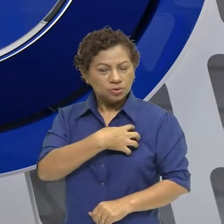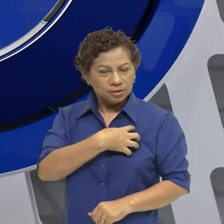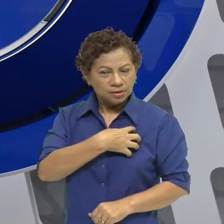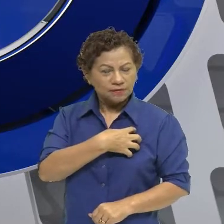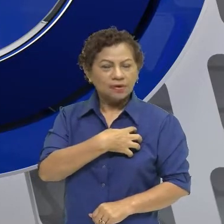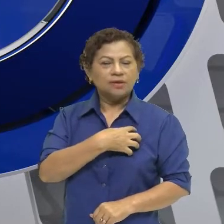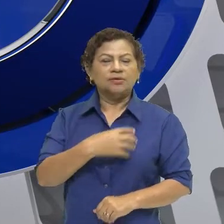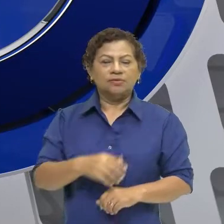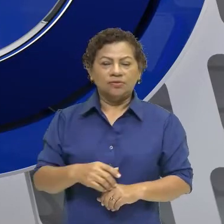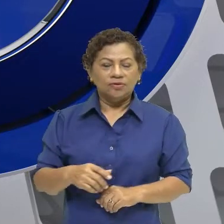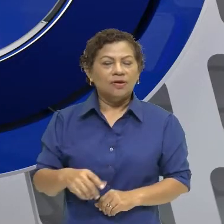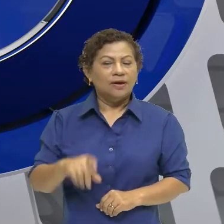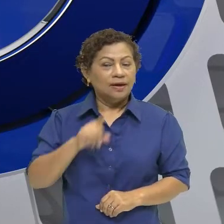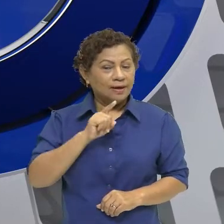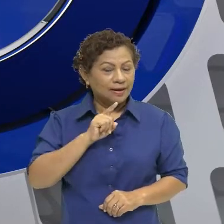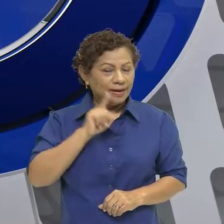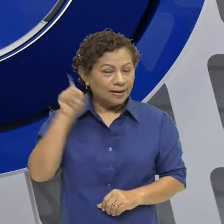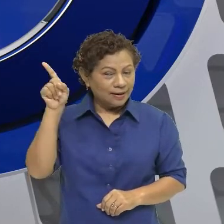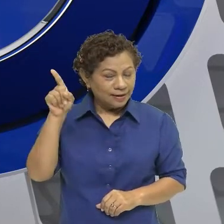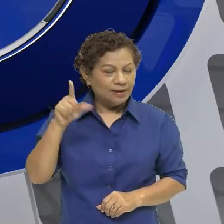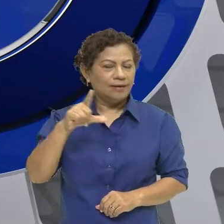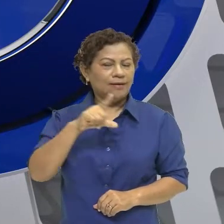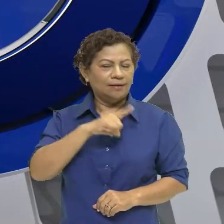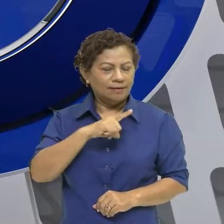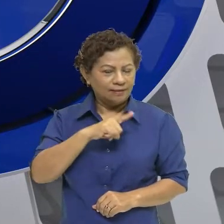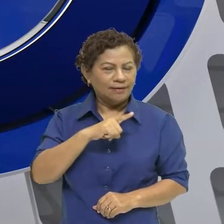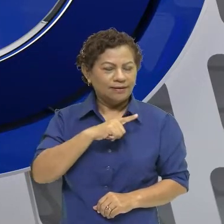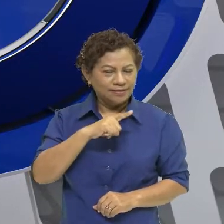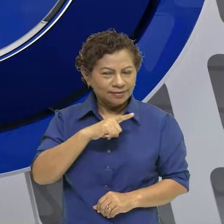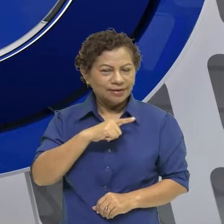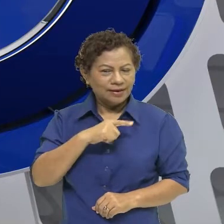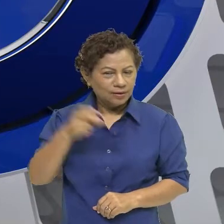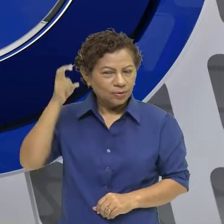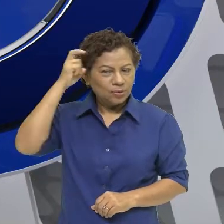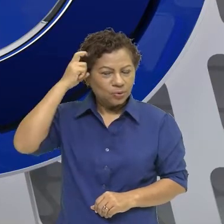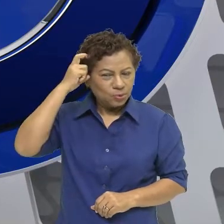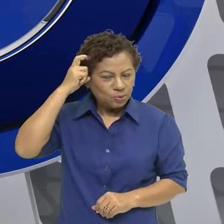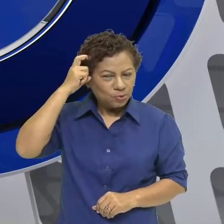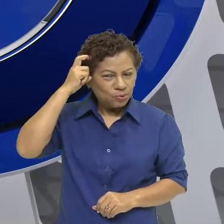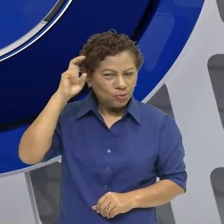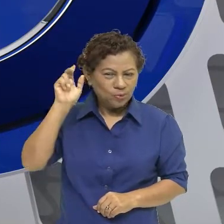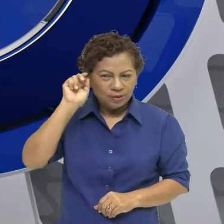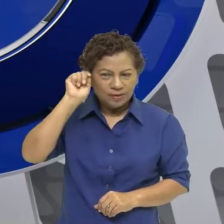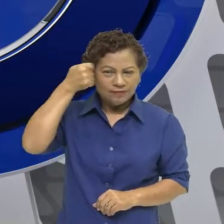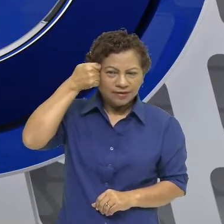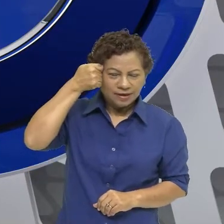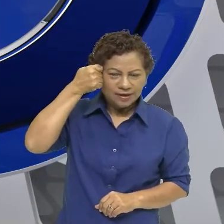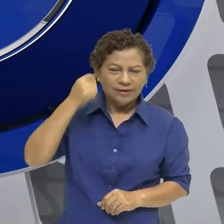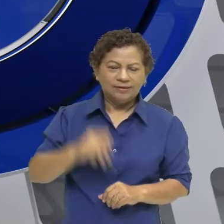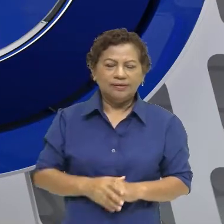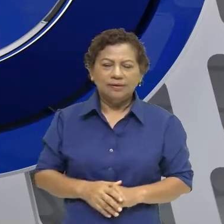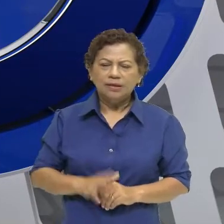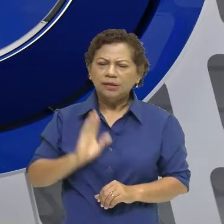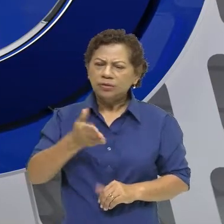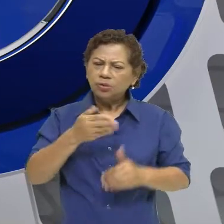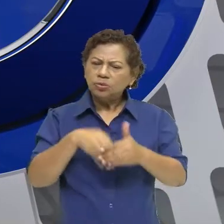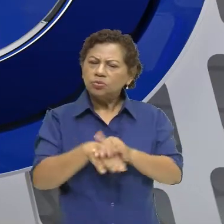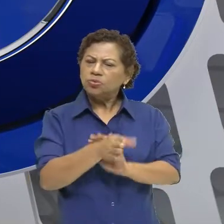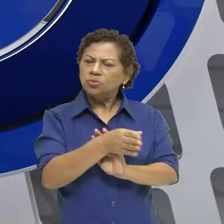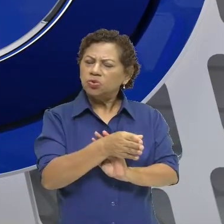é um estado com forte presença de cultura africana, né? E é interessantíssimo o hábito que eles têm de comer bastante